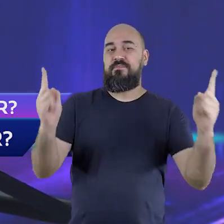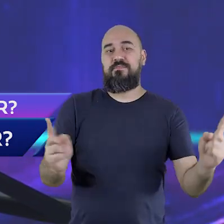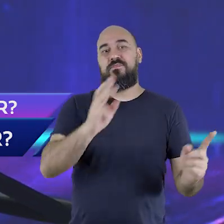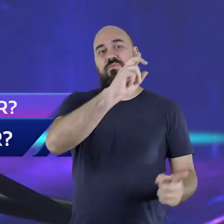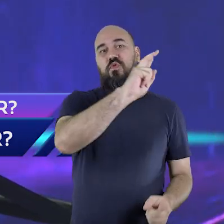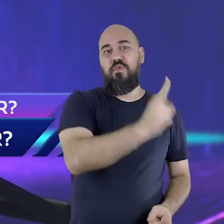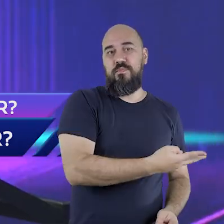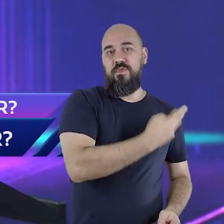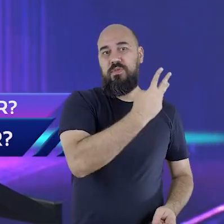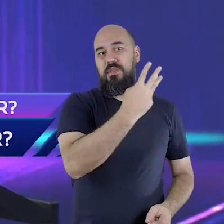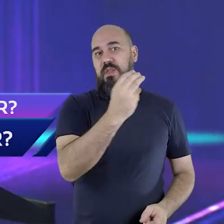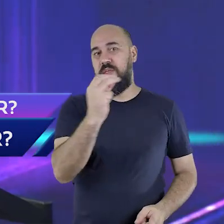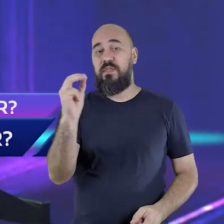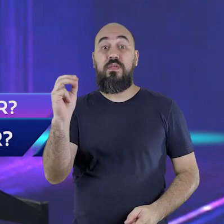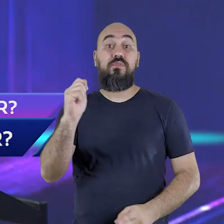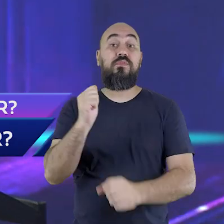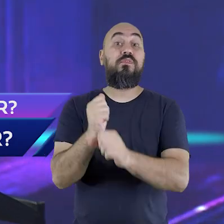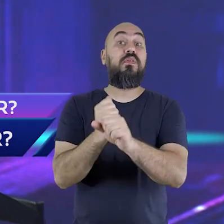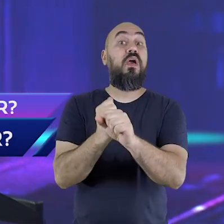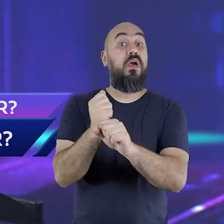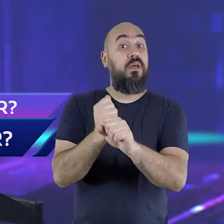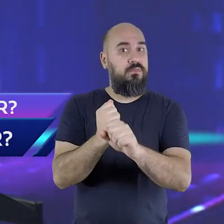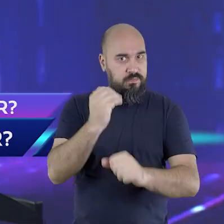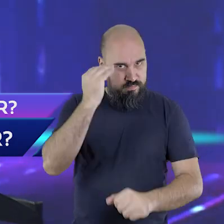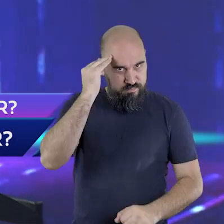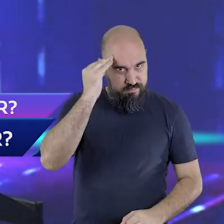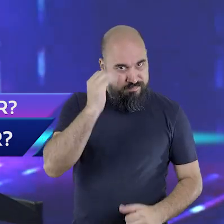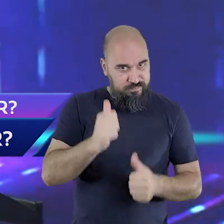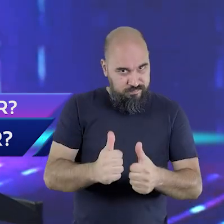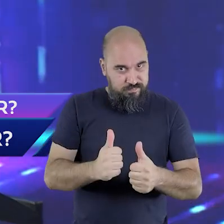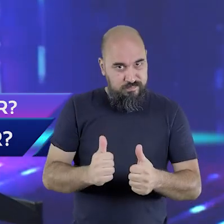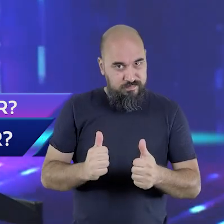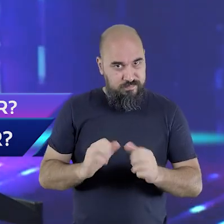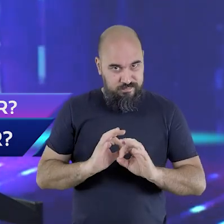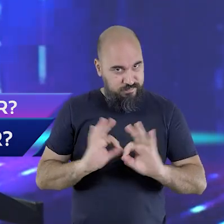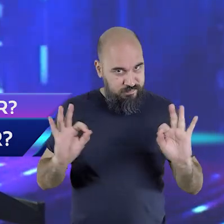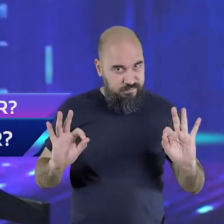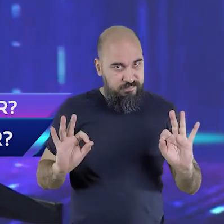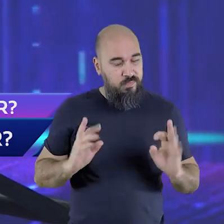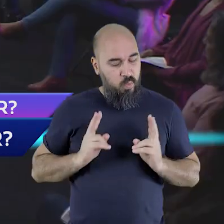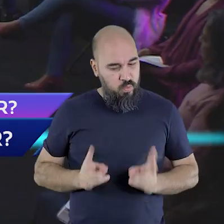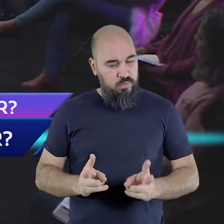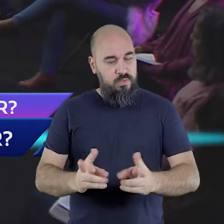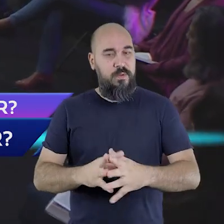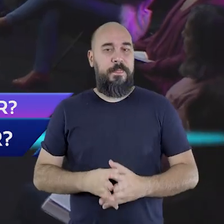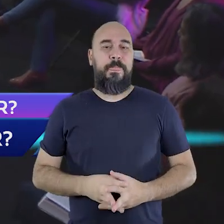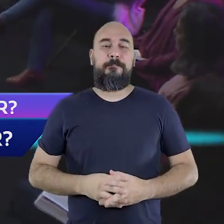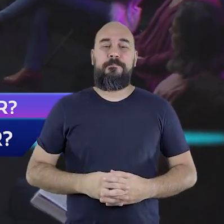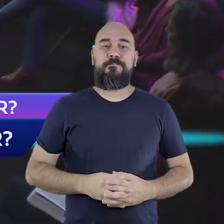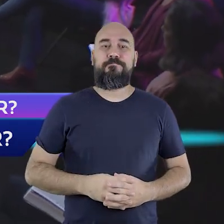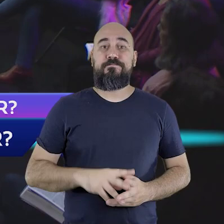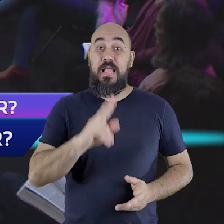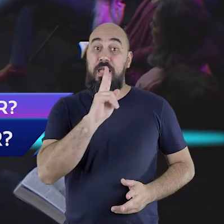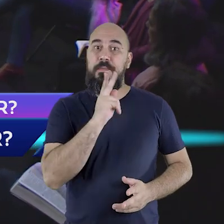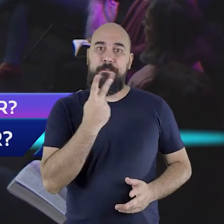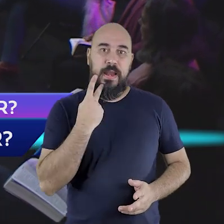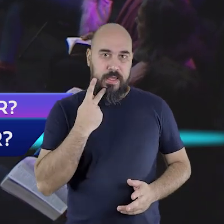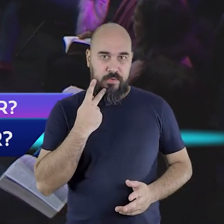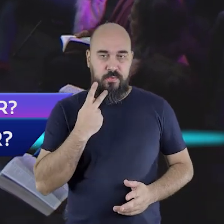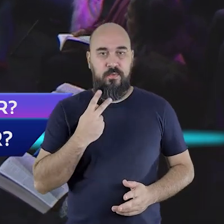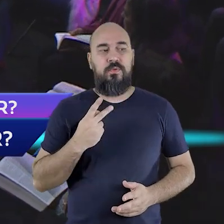são 2.300 anos. Tudo certo? Vamos em frente. Na língua